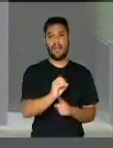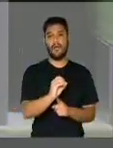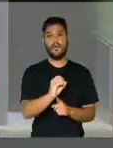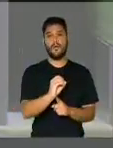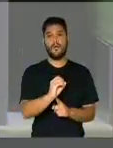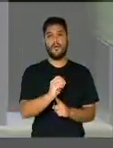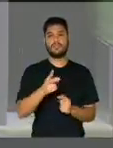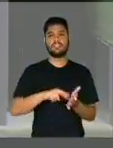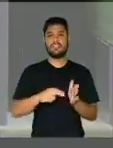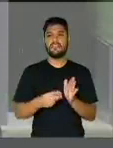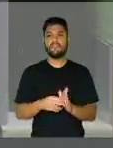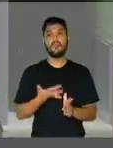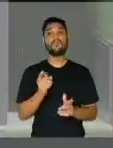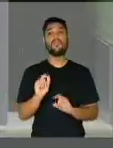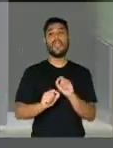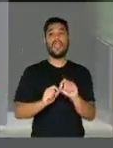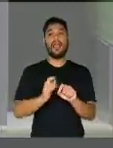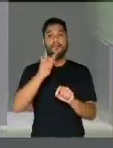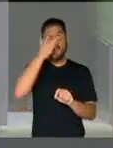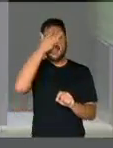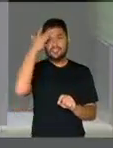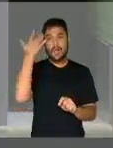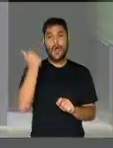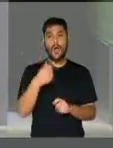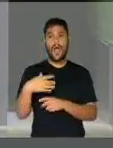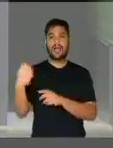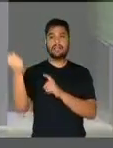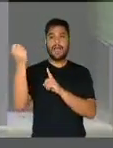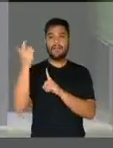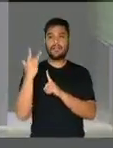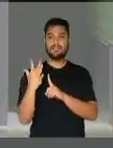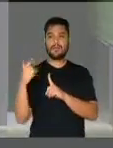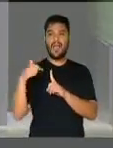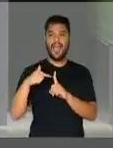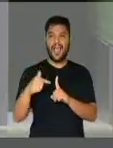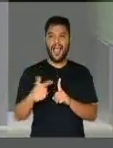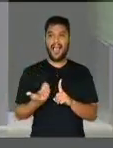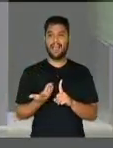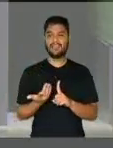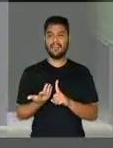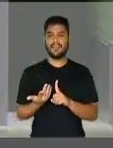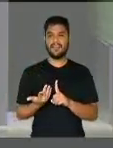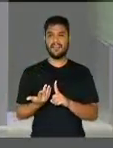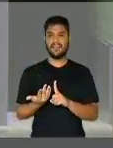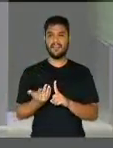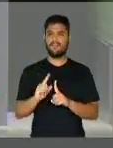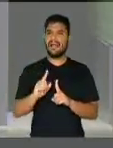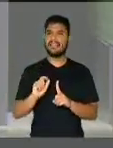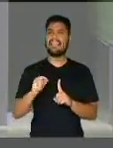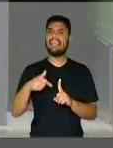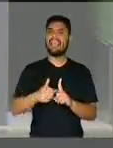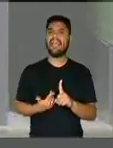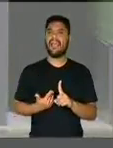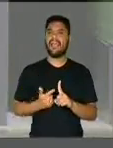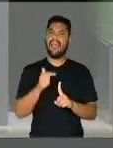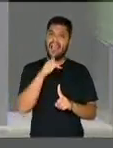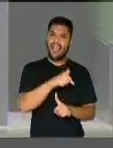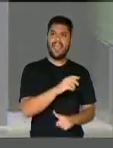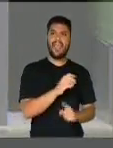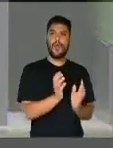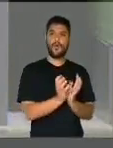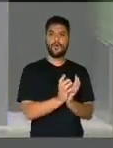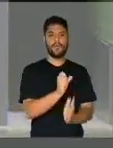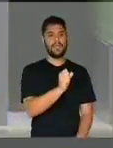Iluminados, só que nesse caso os iluminados são eles, do Supremo Tribunal Federal, uma